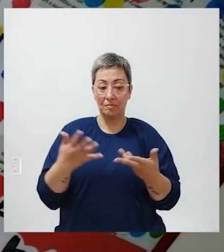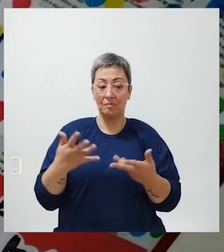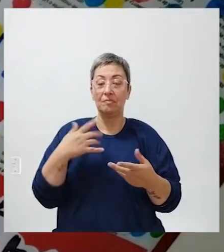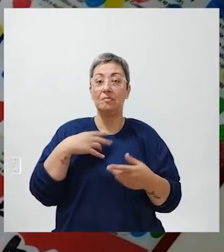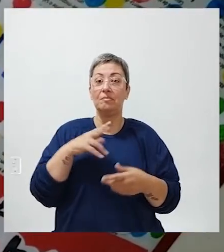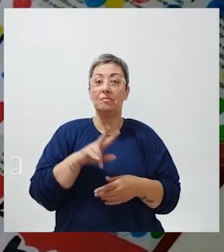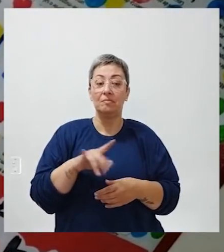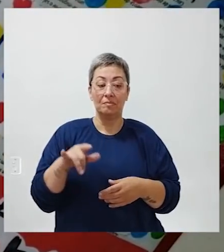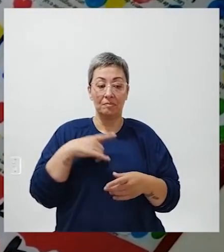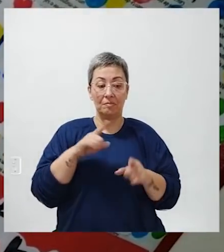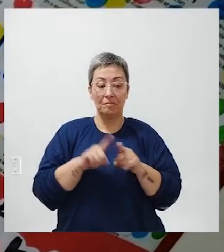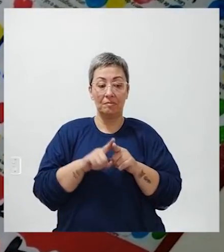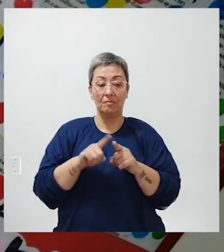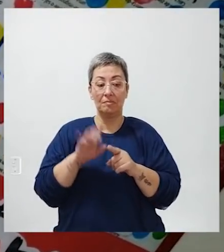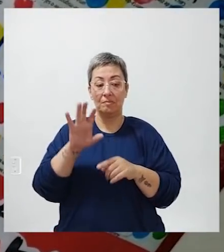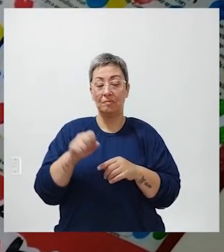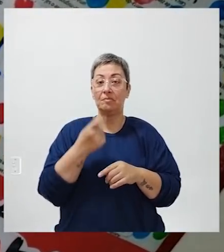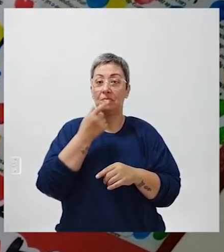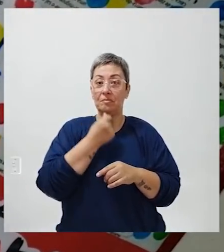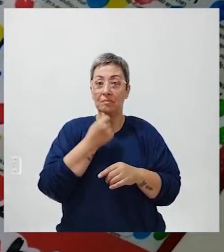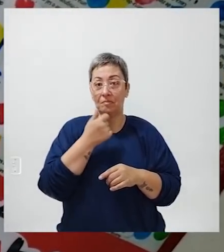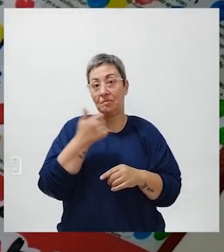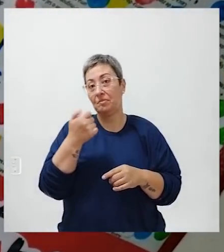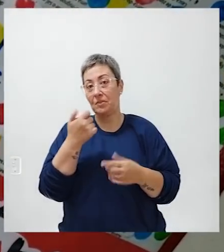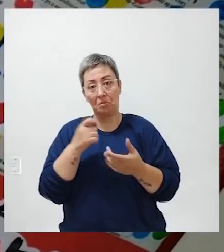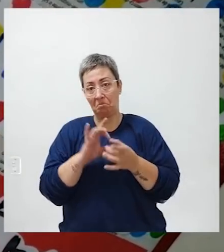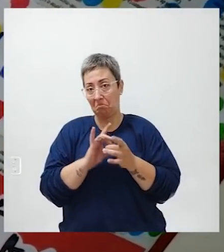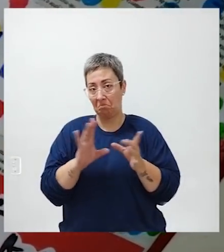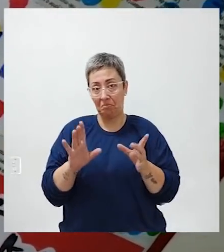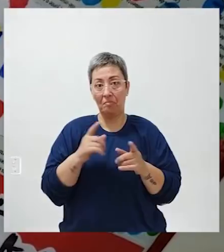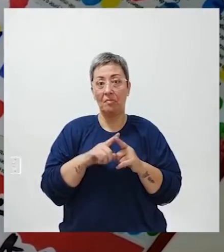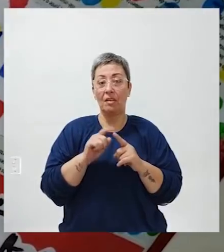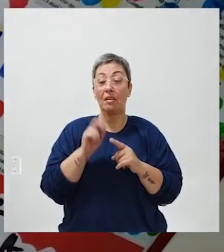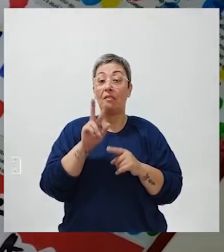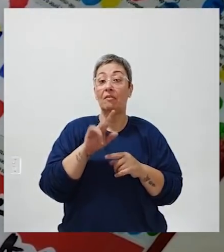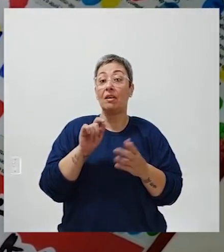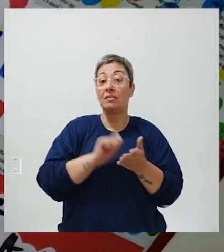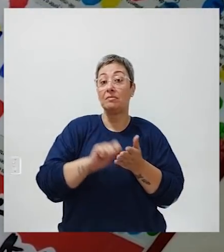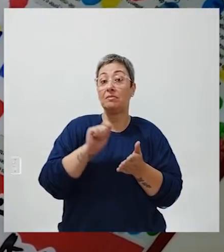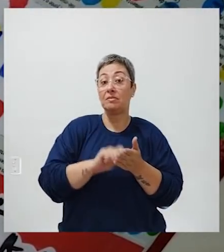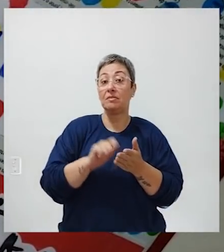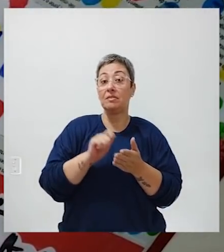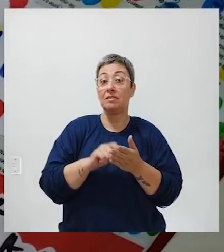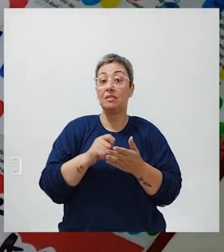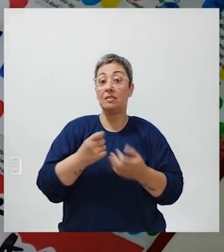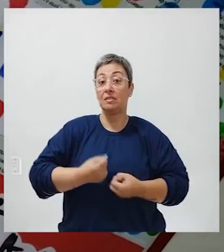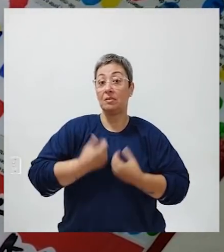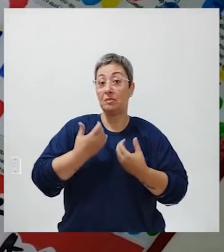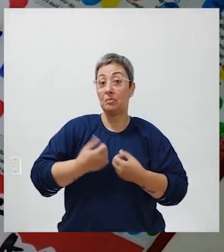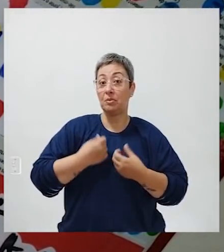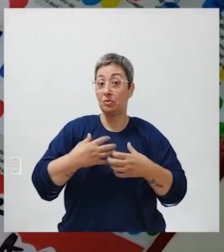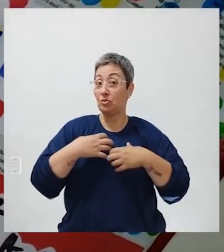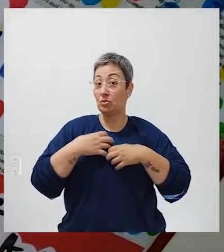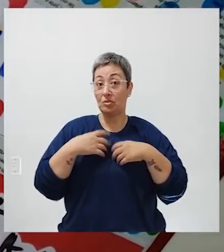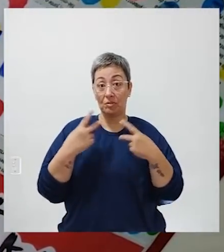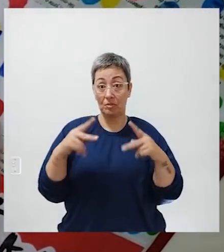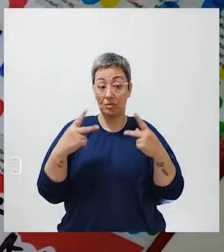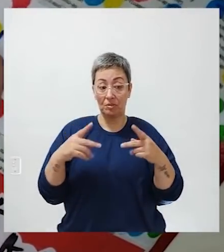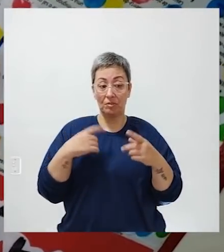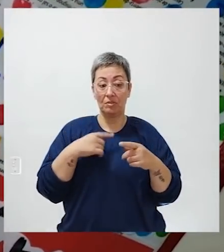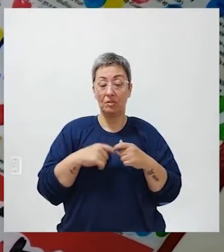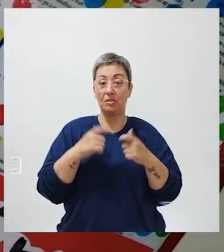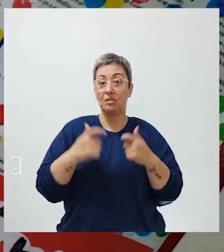Agora você vai pegar o lápis, a canetinha, o que você quiser, e você vai escrever essa musiquinha no caderno do seu jeitinho, tá bom?